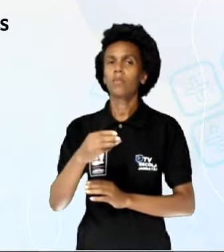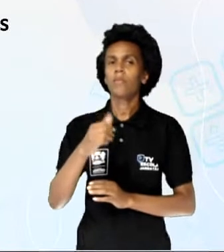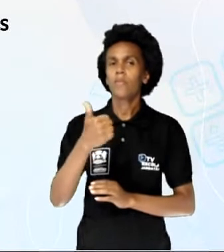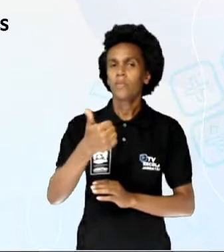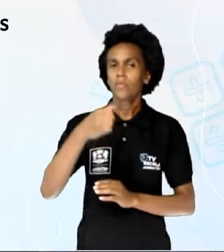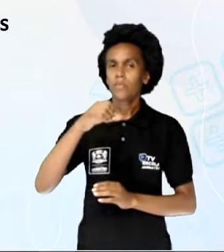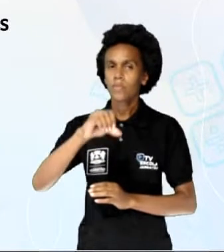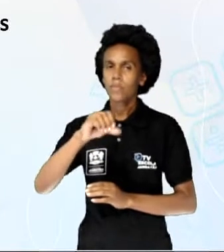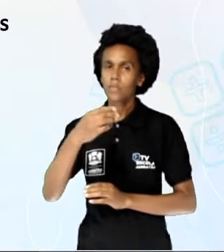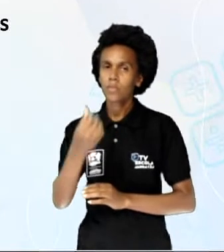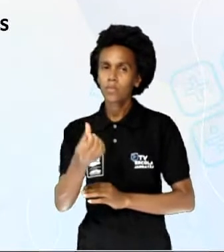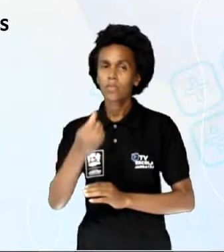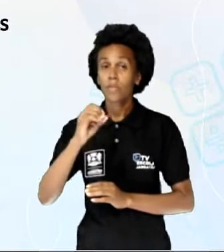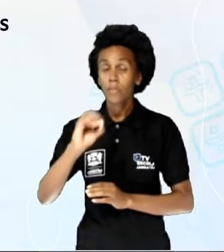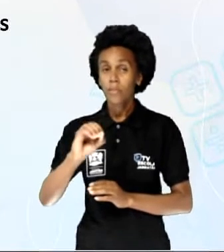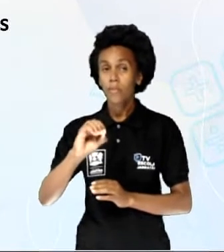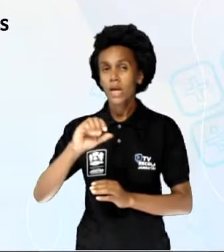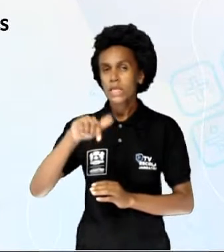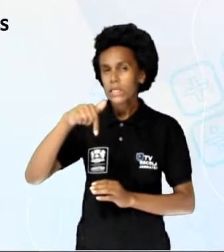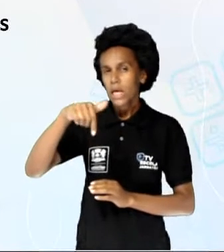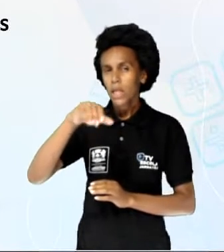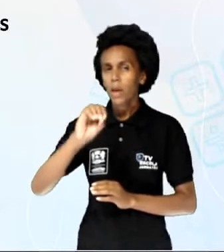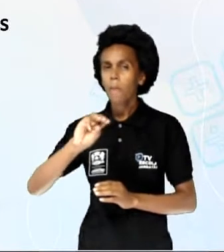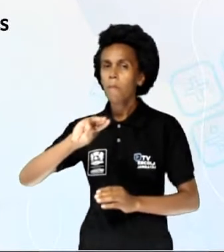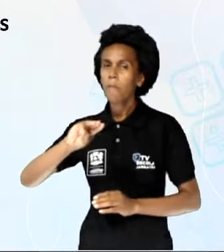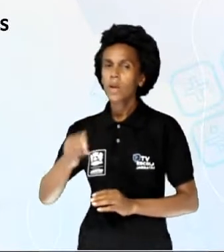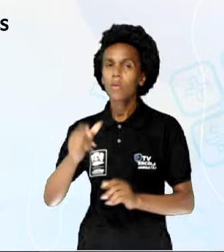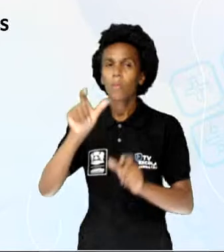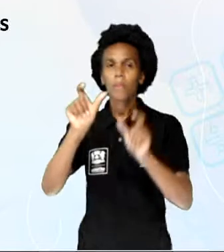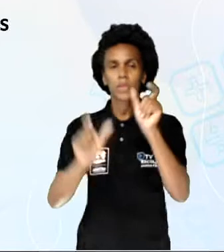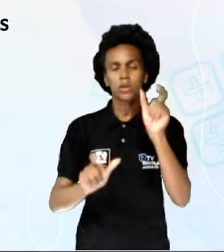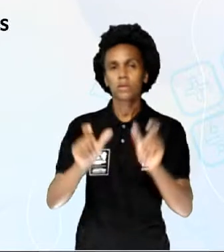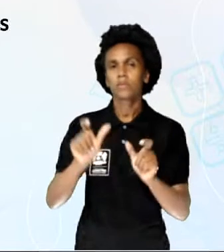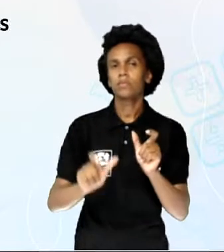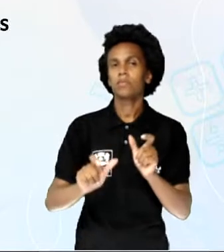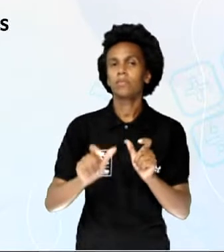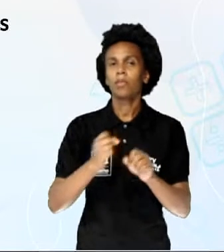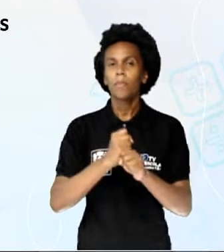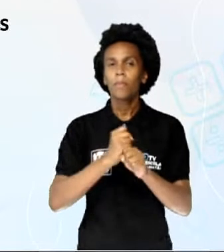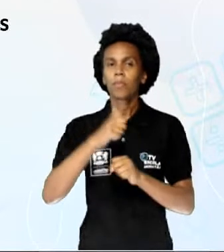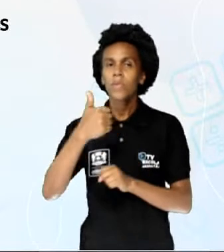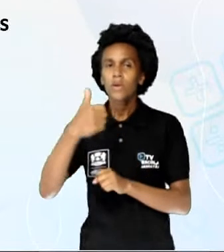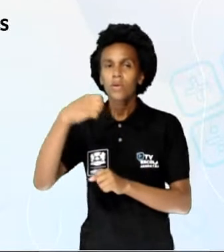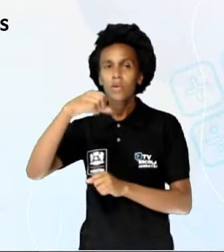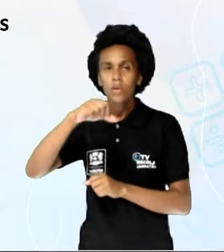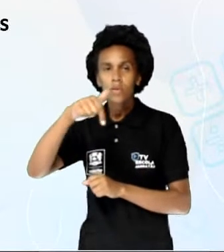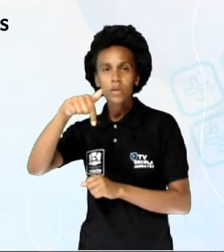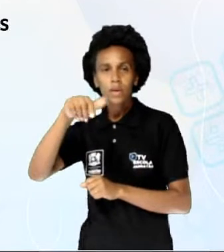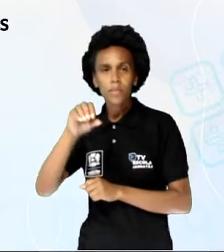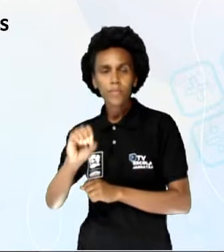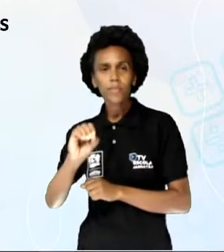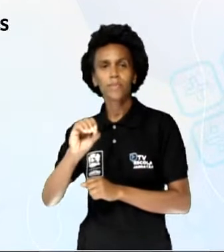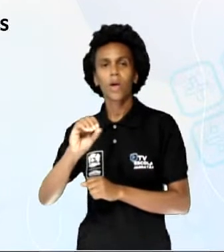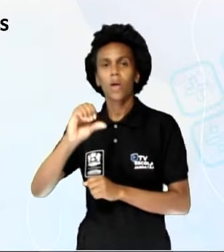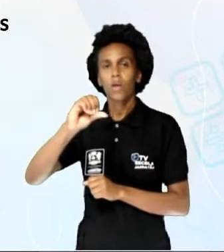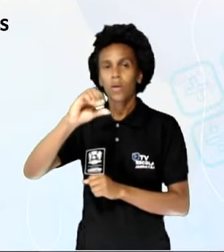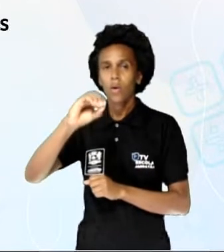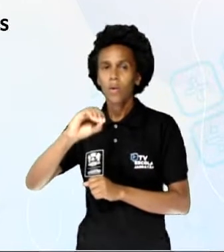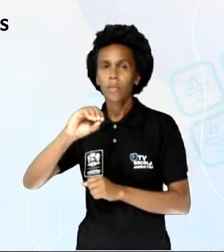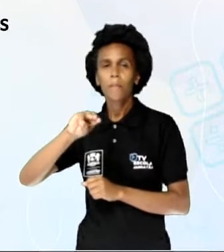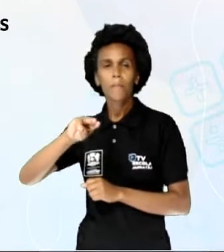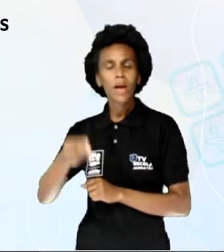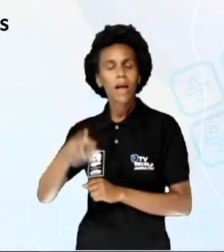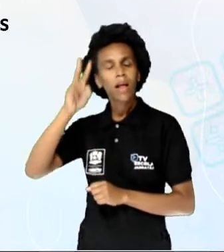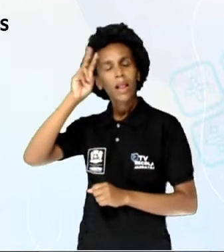crescimento era quase que dobrando. 1970, 90 milhões, só me lembra a música da Copa, né? 90